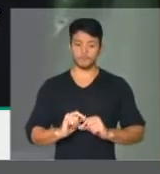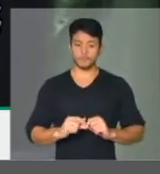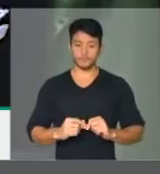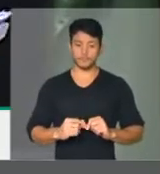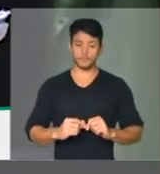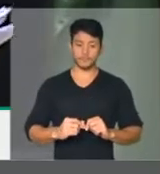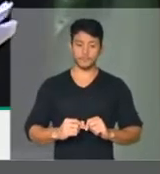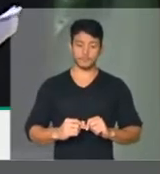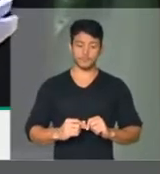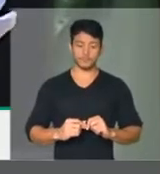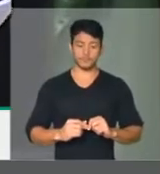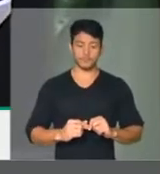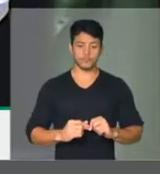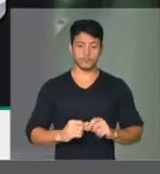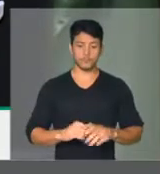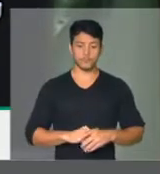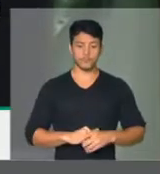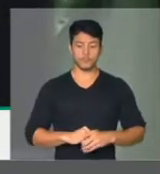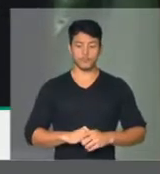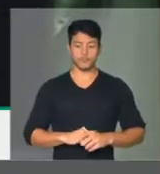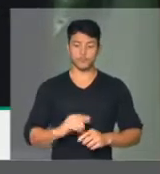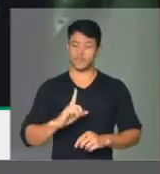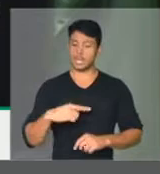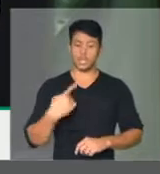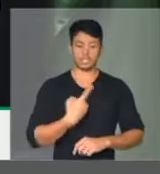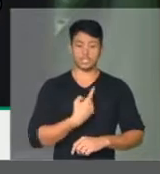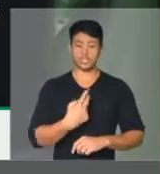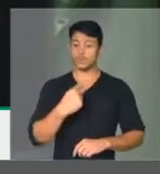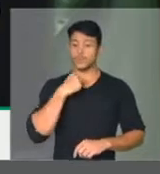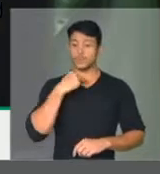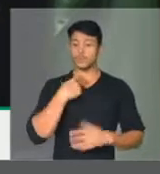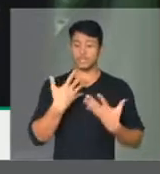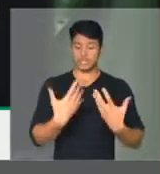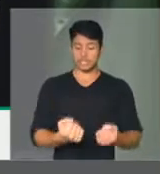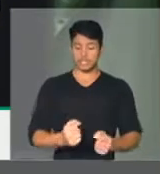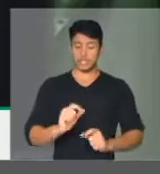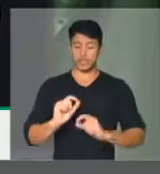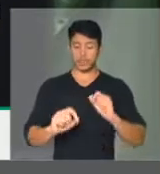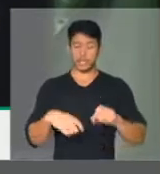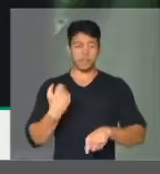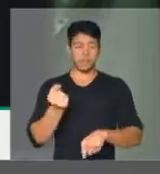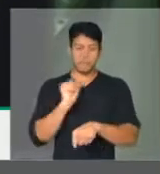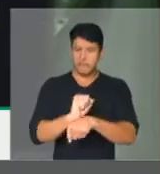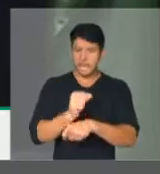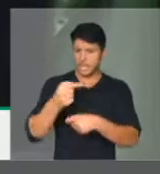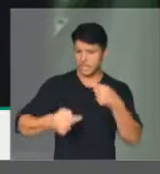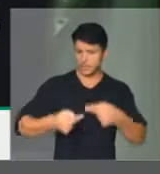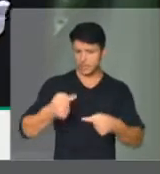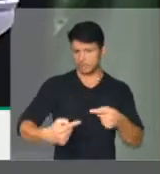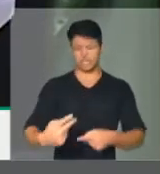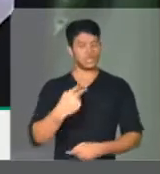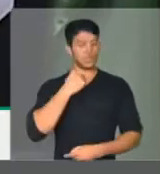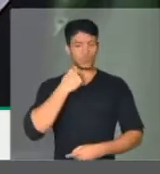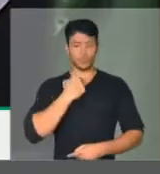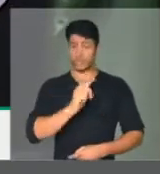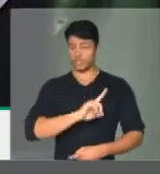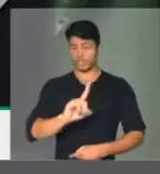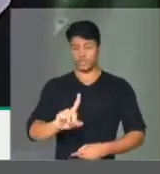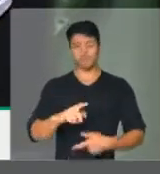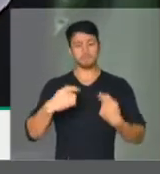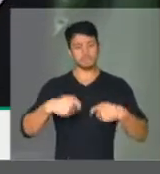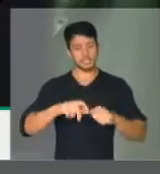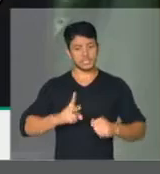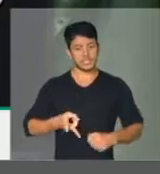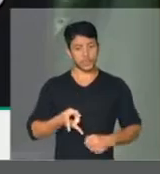Para concluir, presidente, nem podemos nos recusar ao debate, nem nos limitarmos ao conforto das negativas